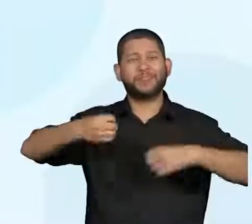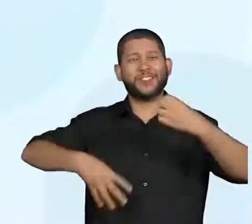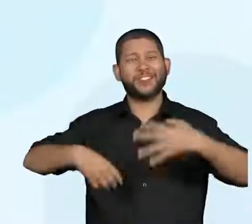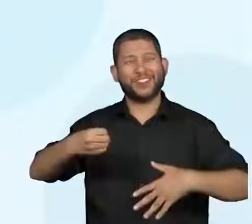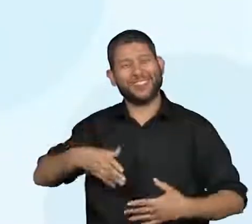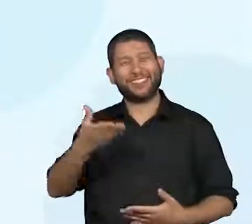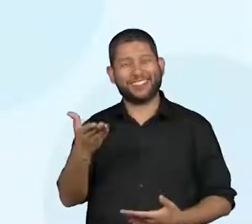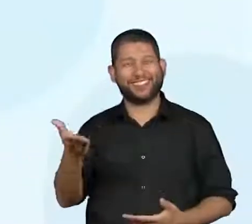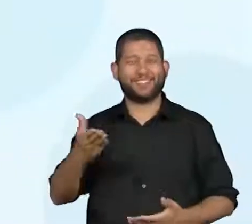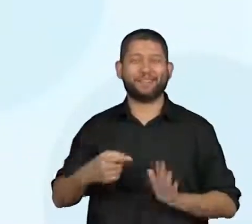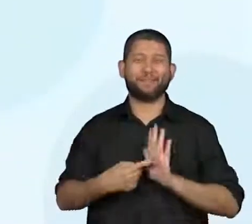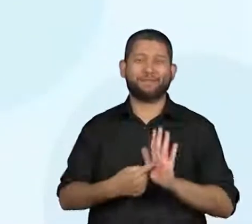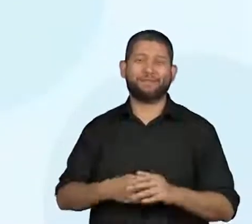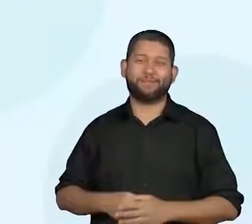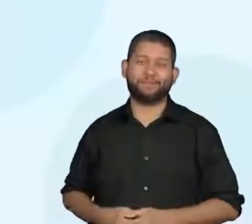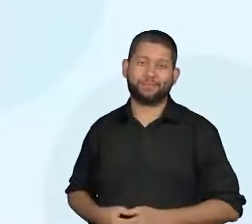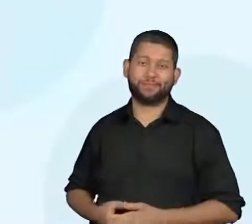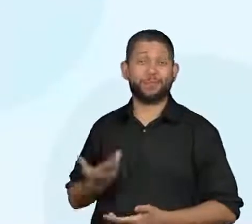Sabia Que?